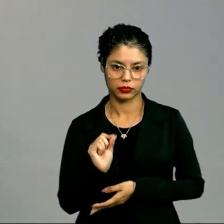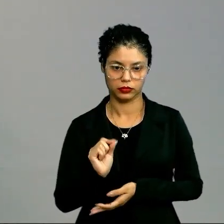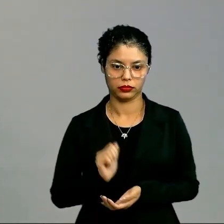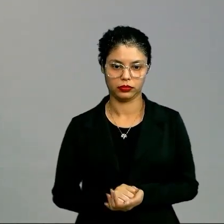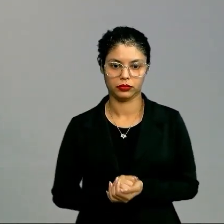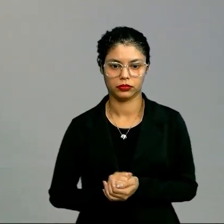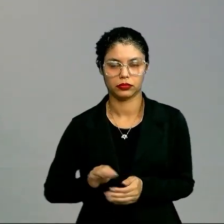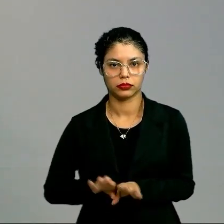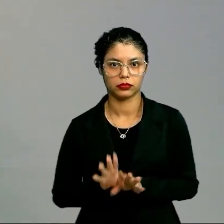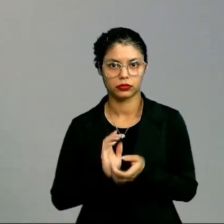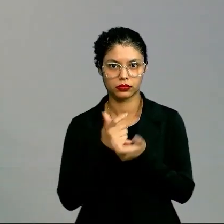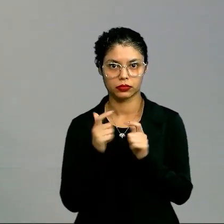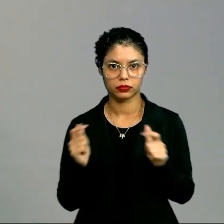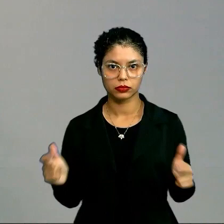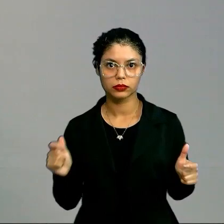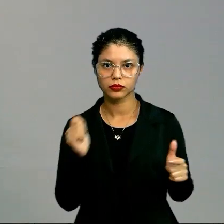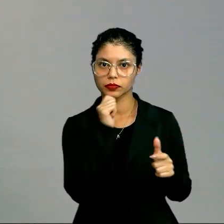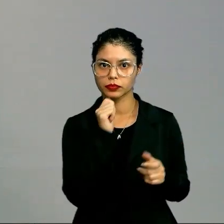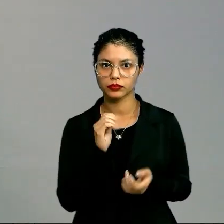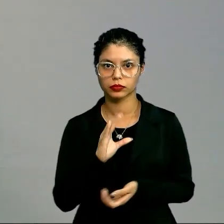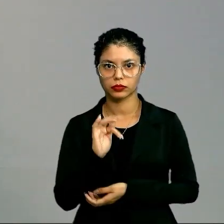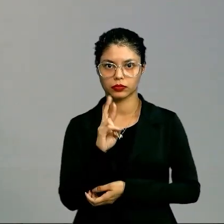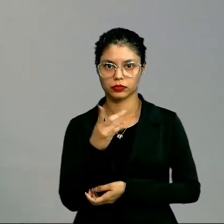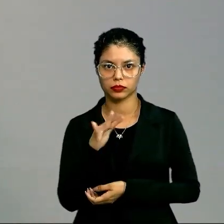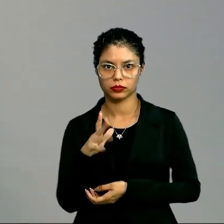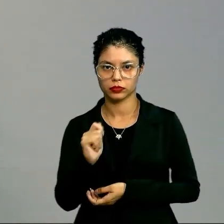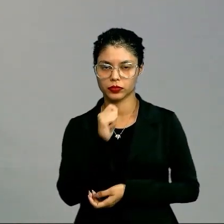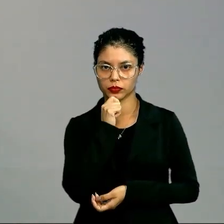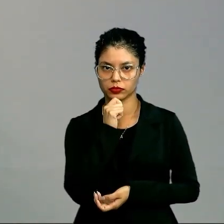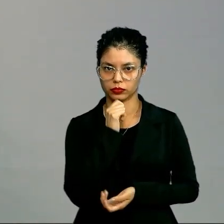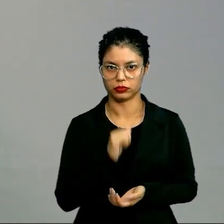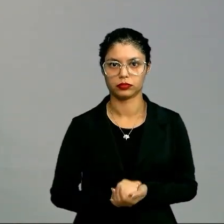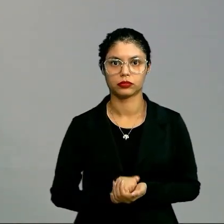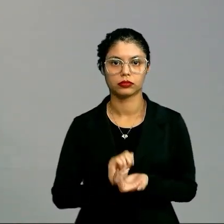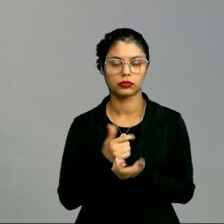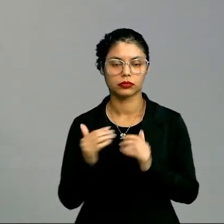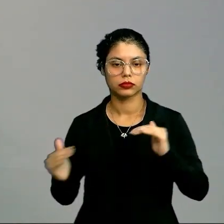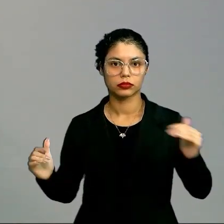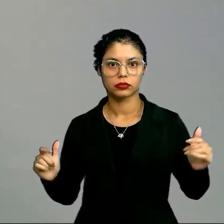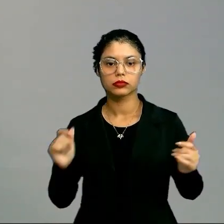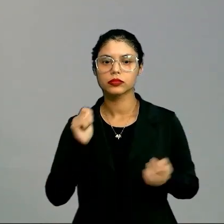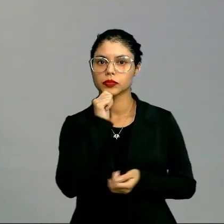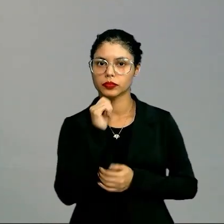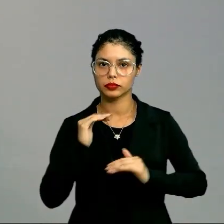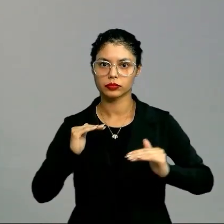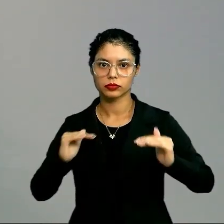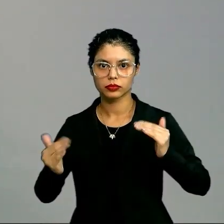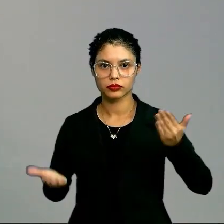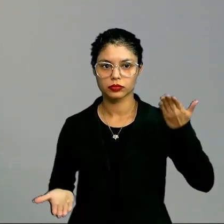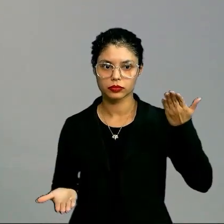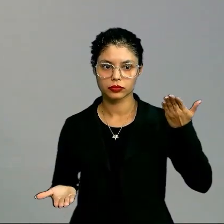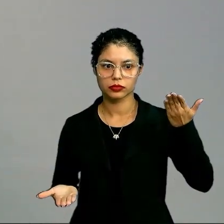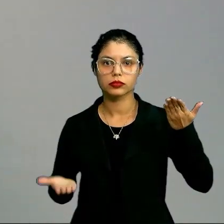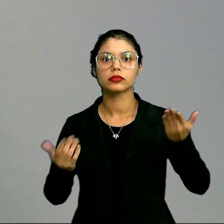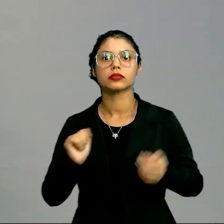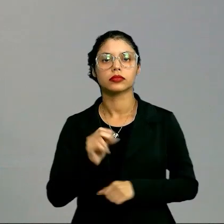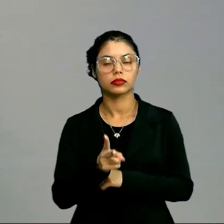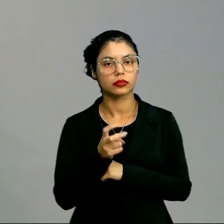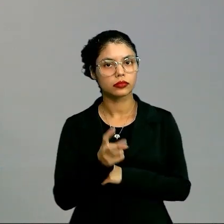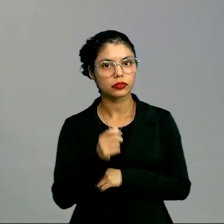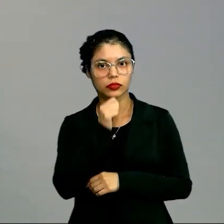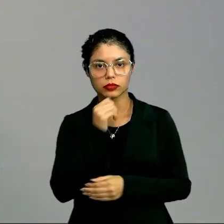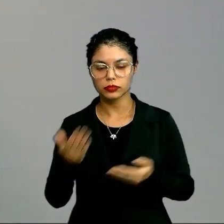eu aumento essa concentração, um lado da balança vai ficar maior. Então, é necessário que haja um